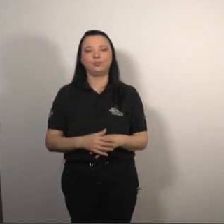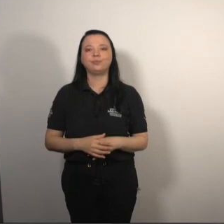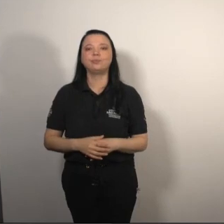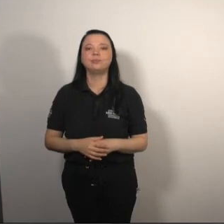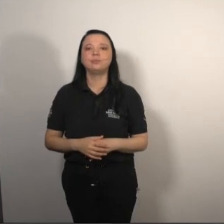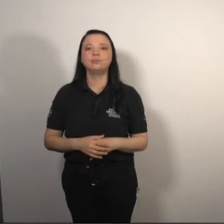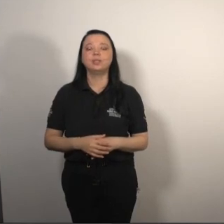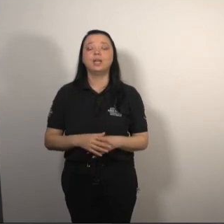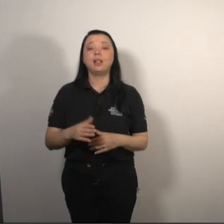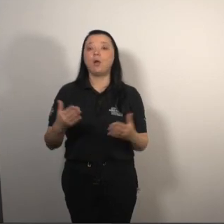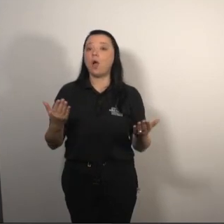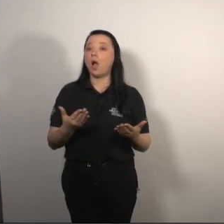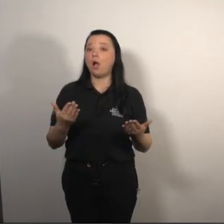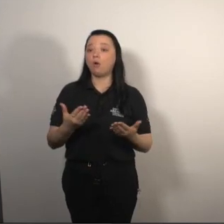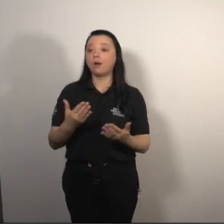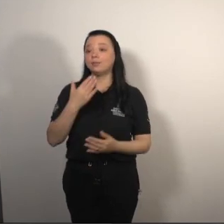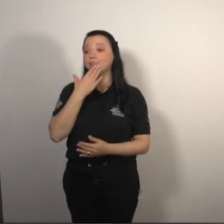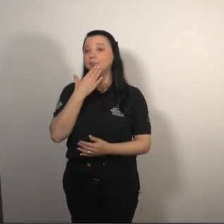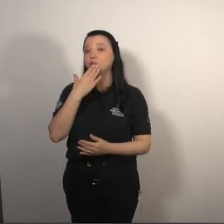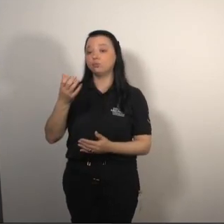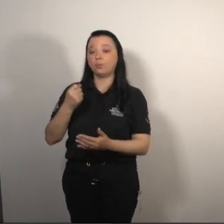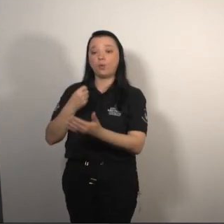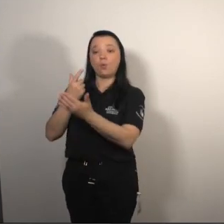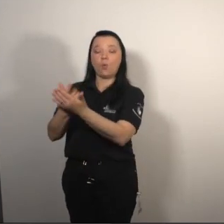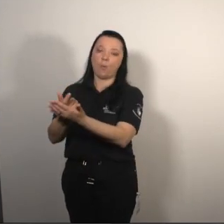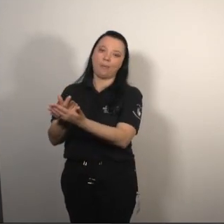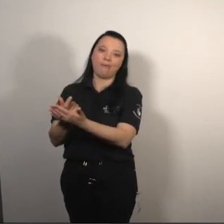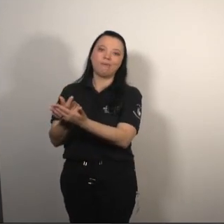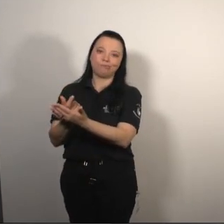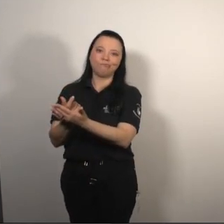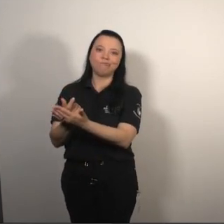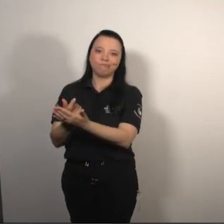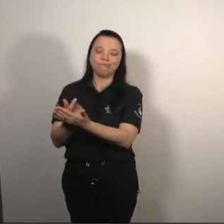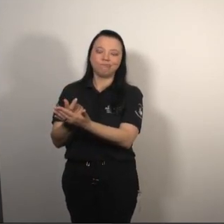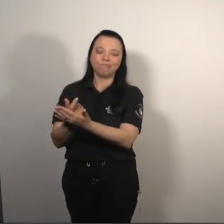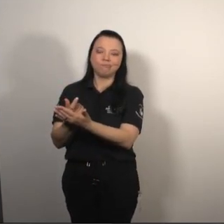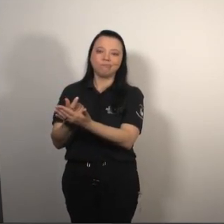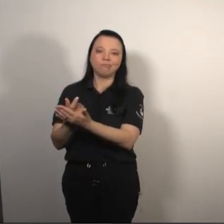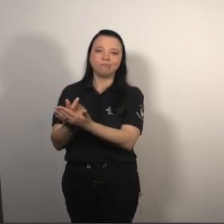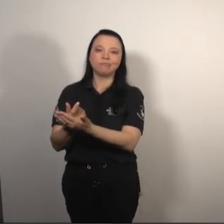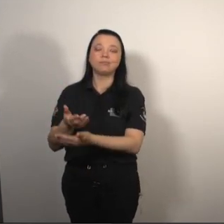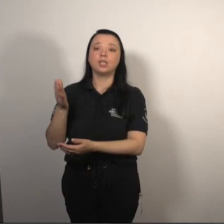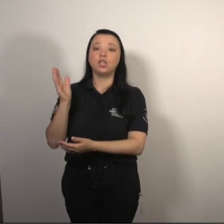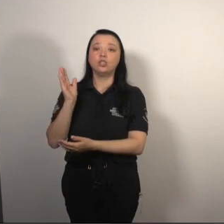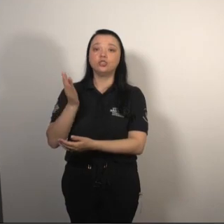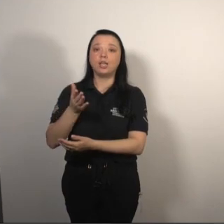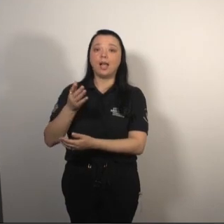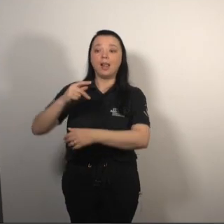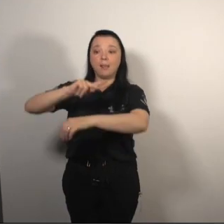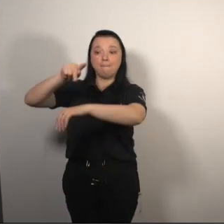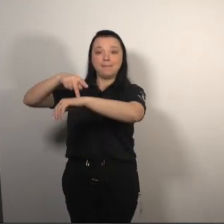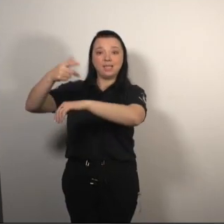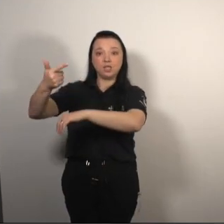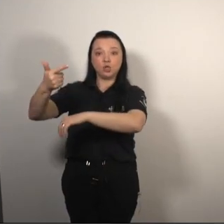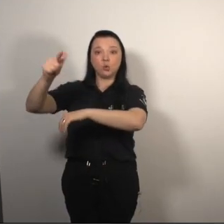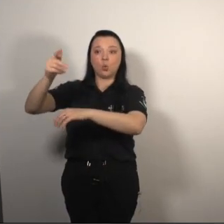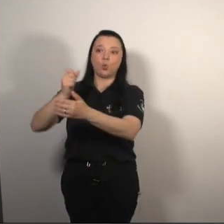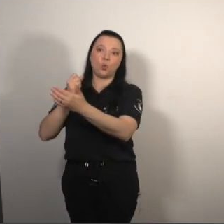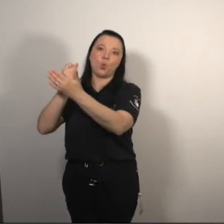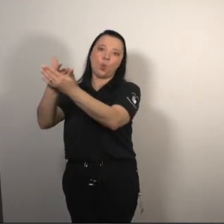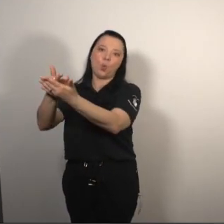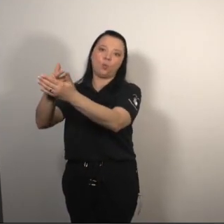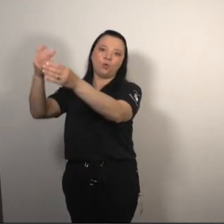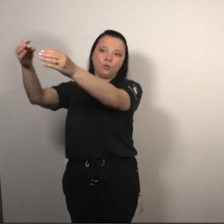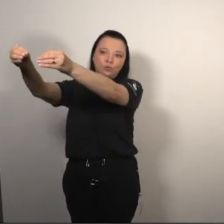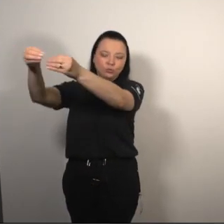sendo importados, a empresa concessionária da iluminação pública já está fazendo a importação desses equipamentos. Nós